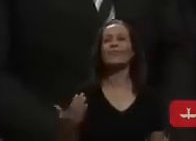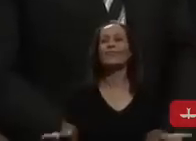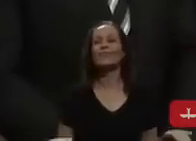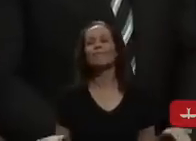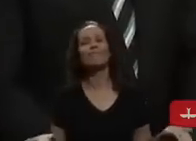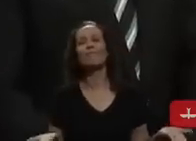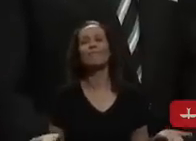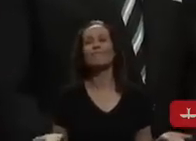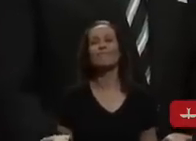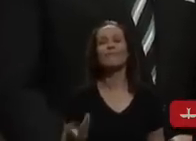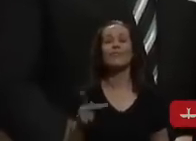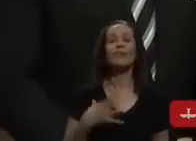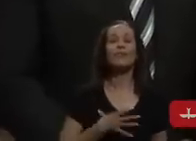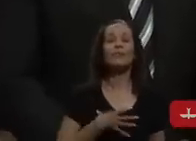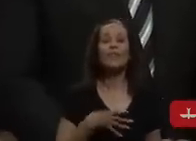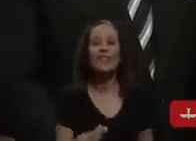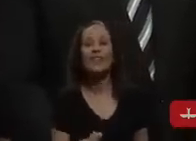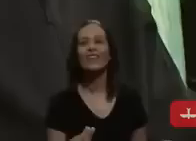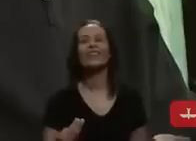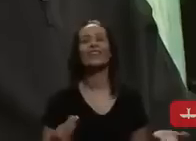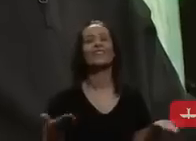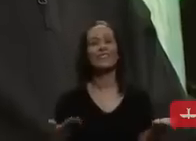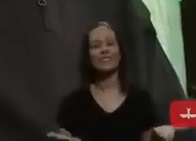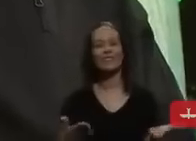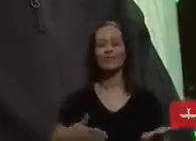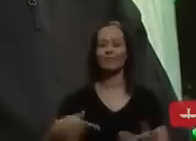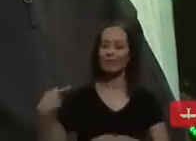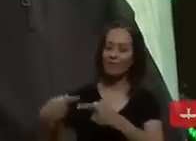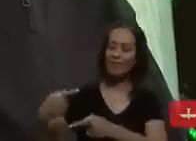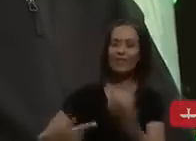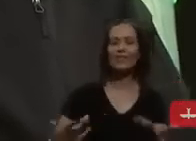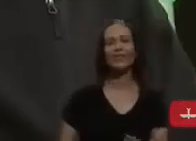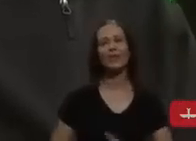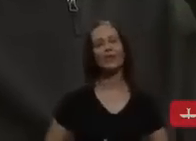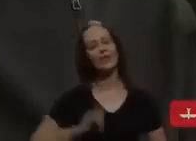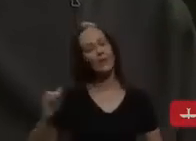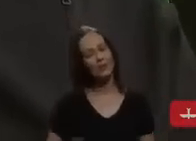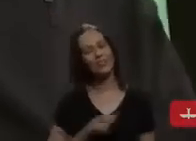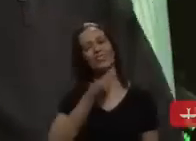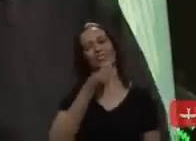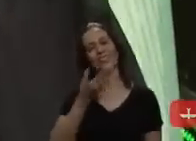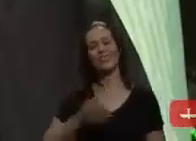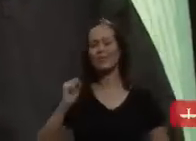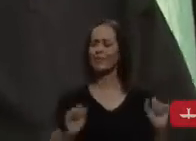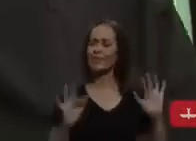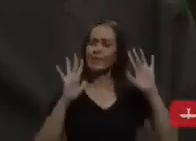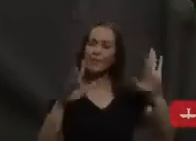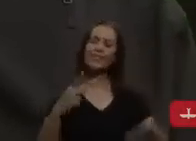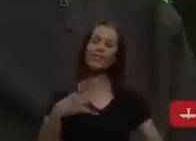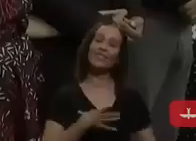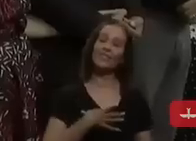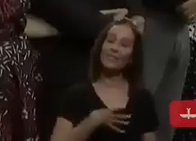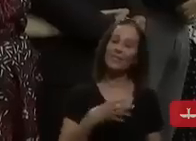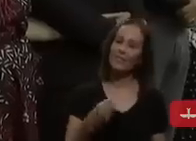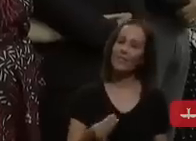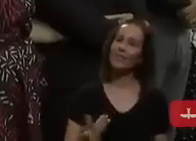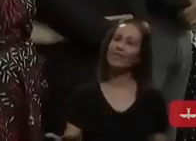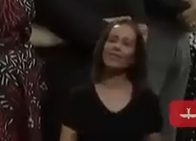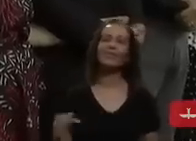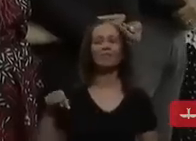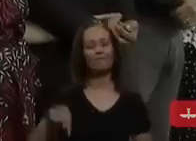veio? Seus filhos, essa geração... Que privilégio, né, Pastor Márcio? Que benção, seus filhos no altar do